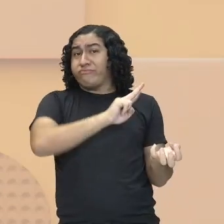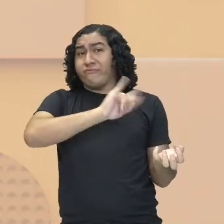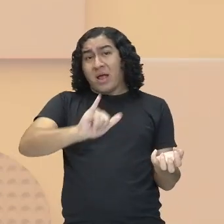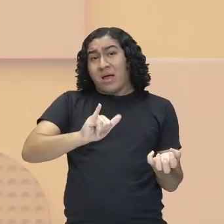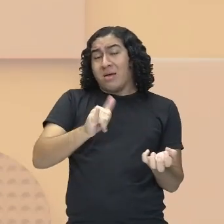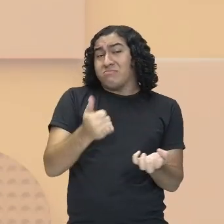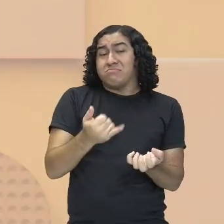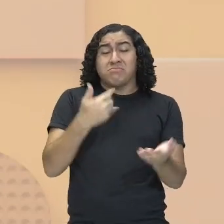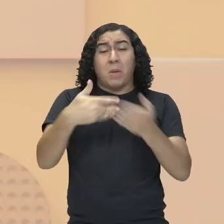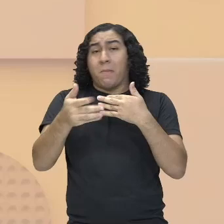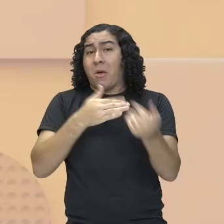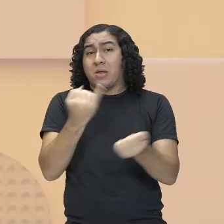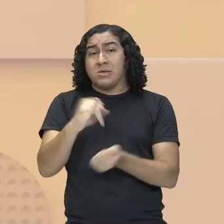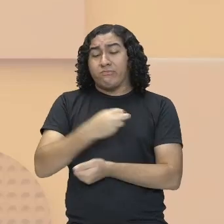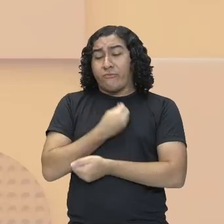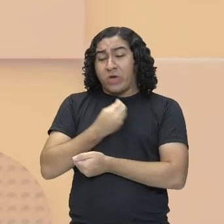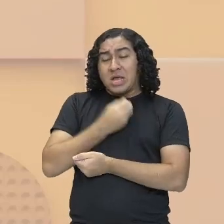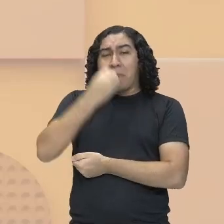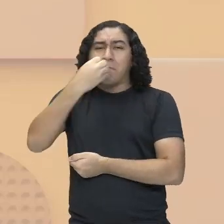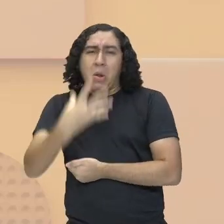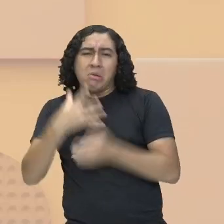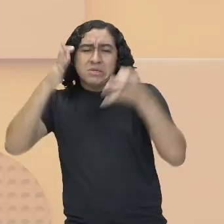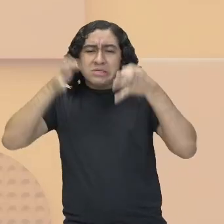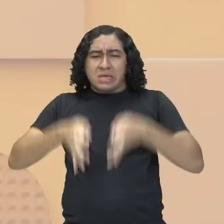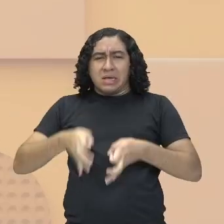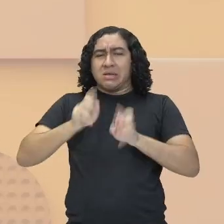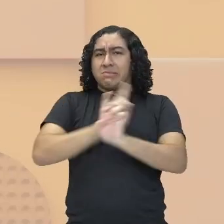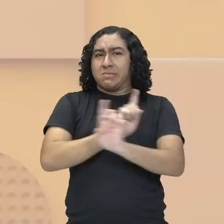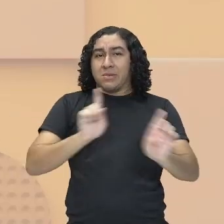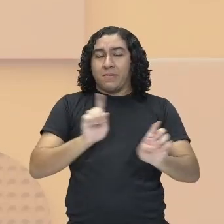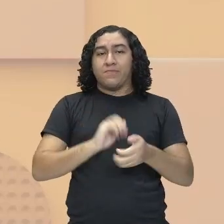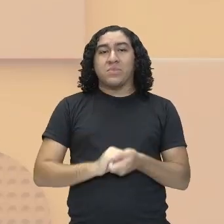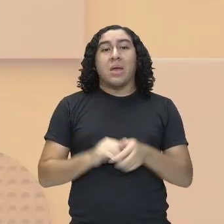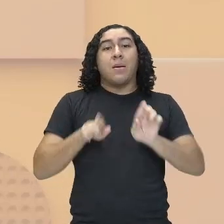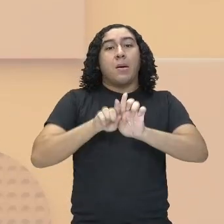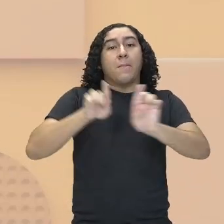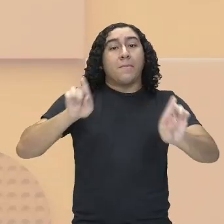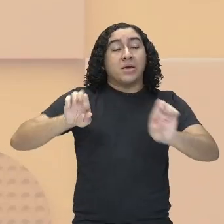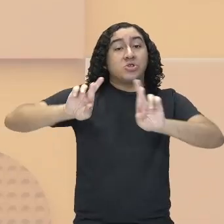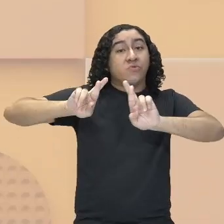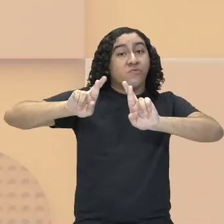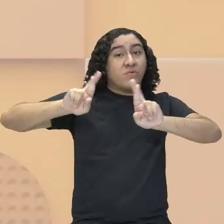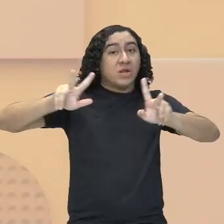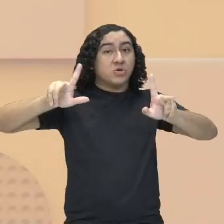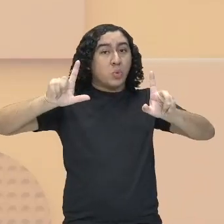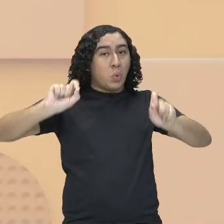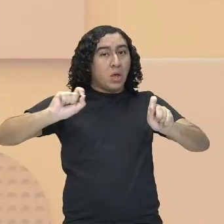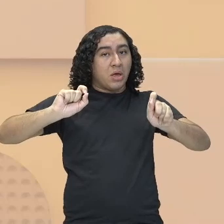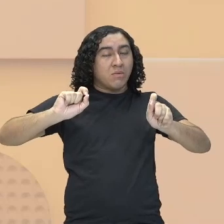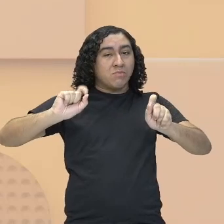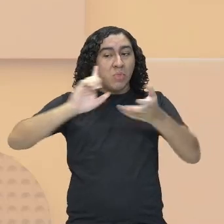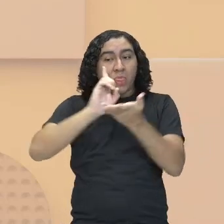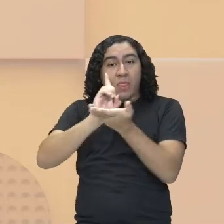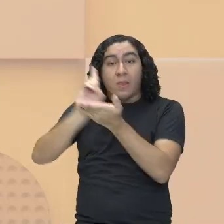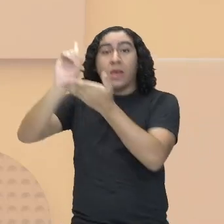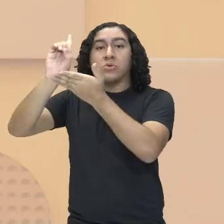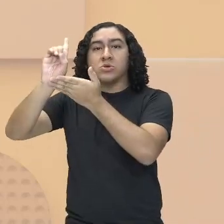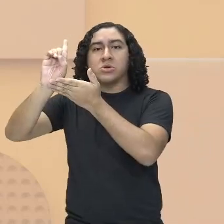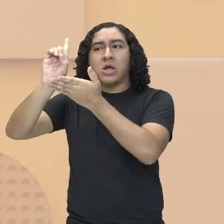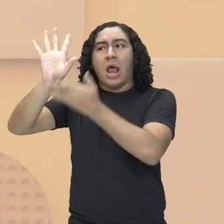fizesse em vida, certo? Só que isso contrapõe a questão de que Deus é amor.